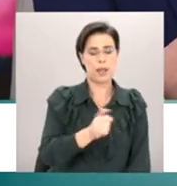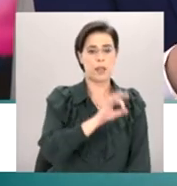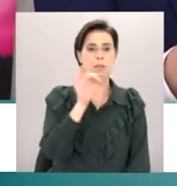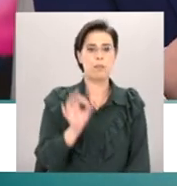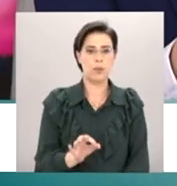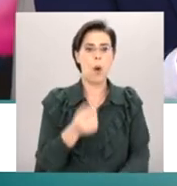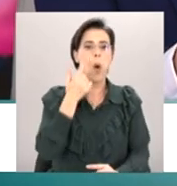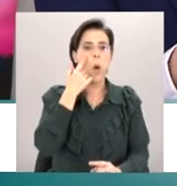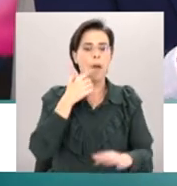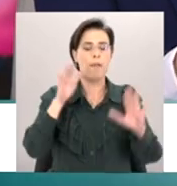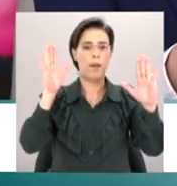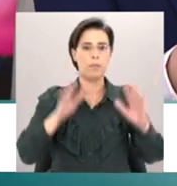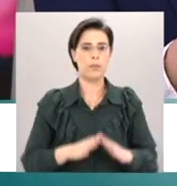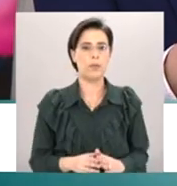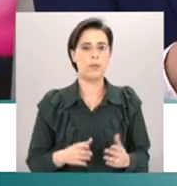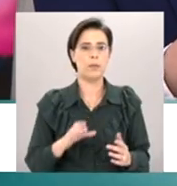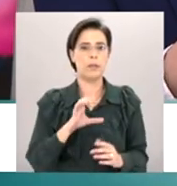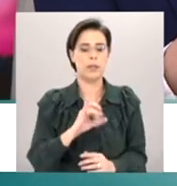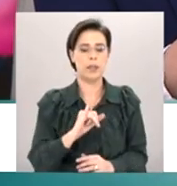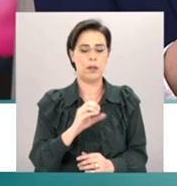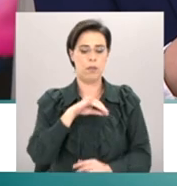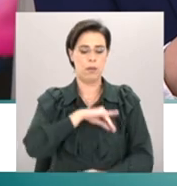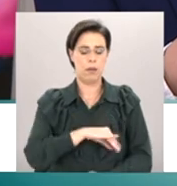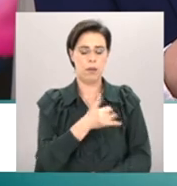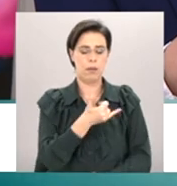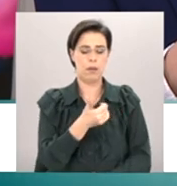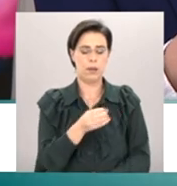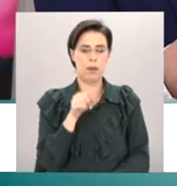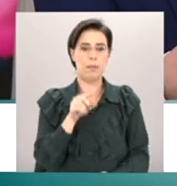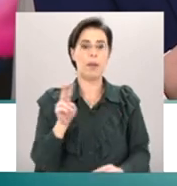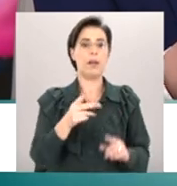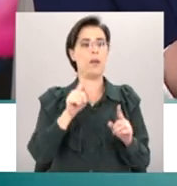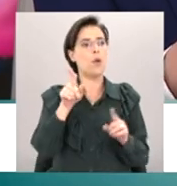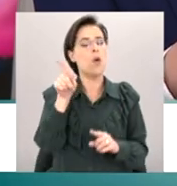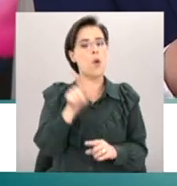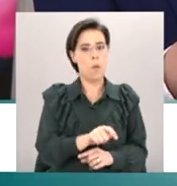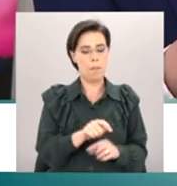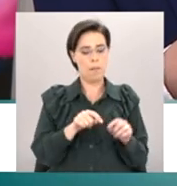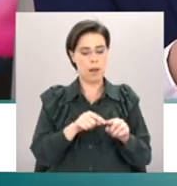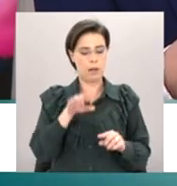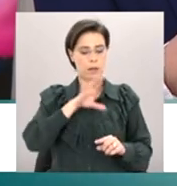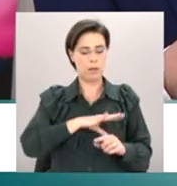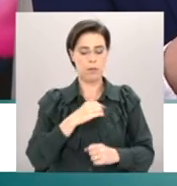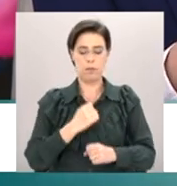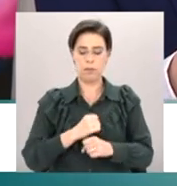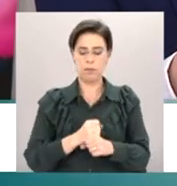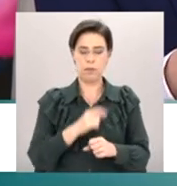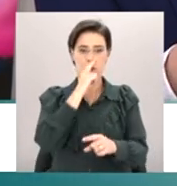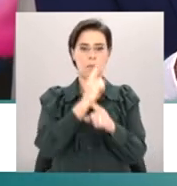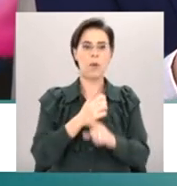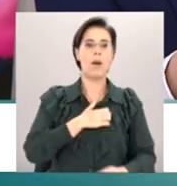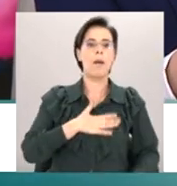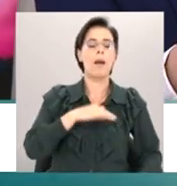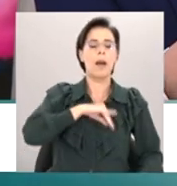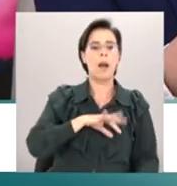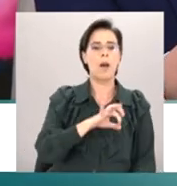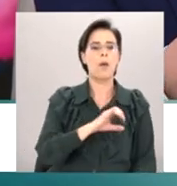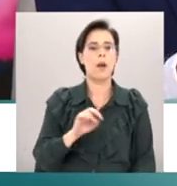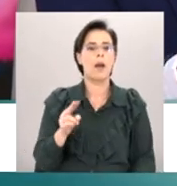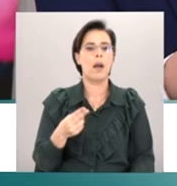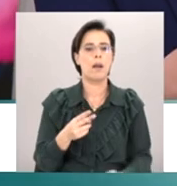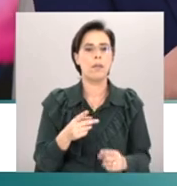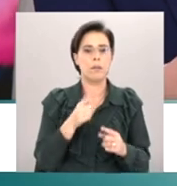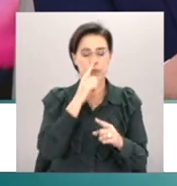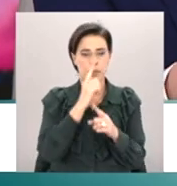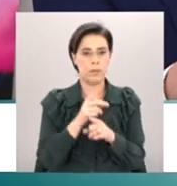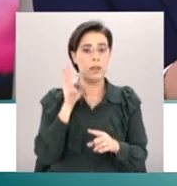e vamos ver se iniciou que ganha 205 e os por mês aí um trabalhador da mesma empresa ganha 800 serão